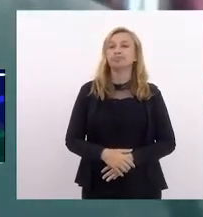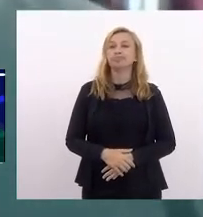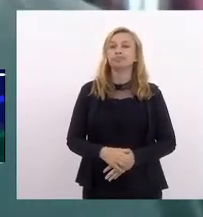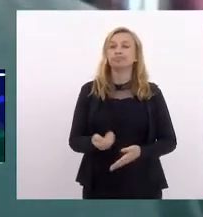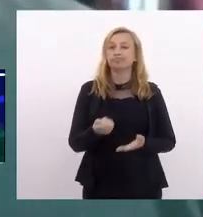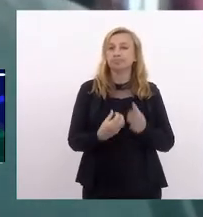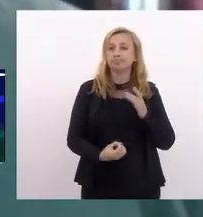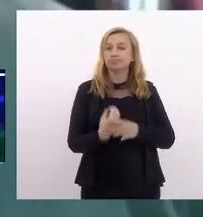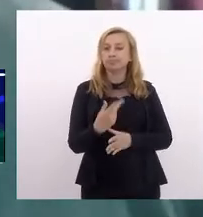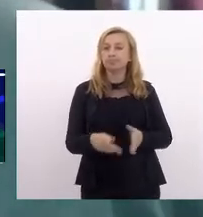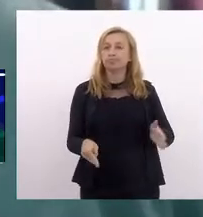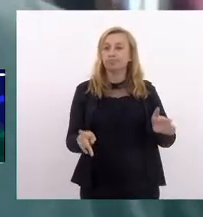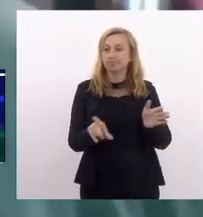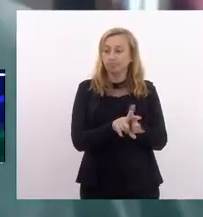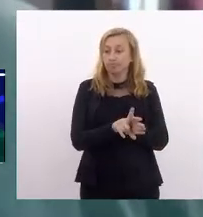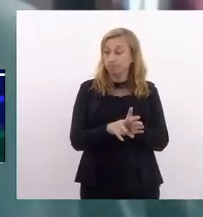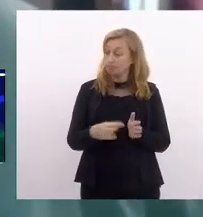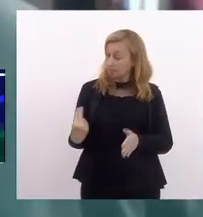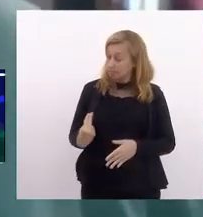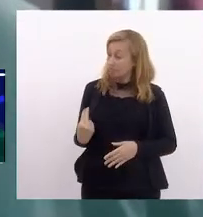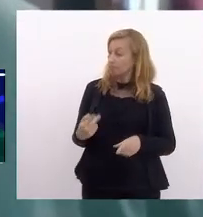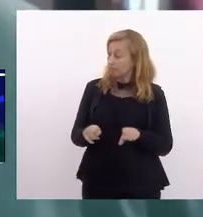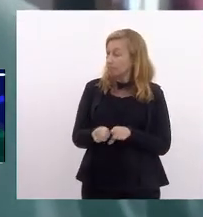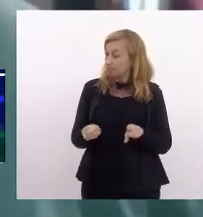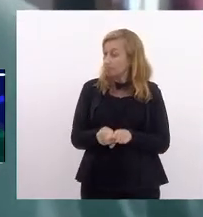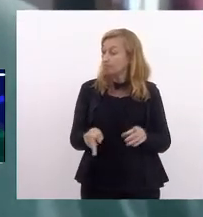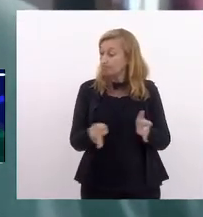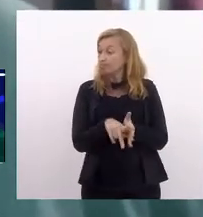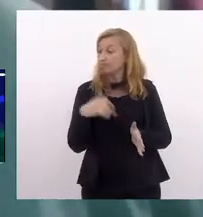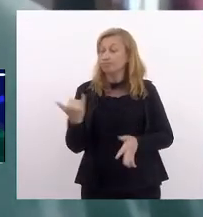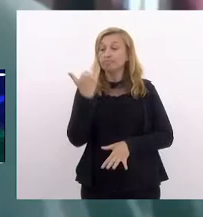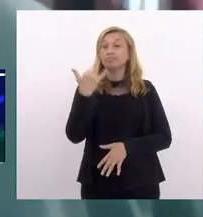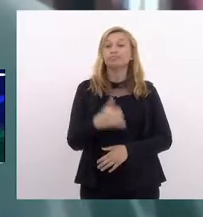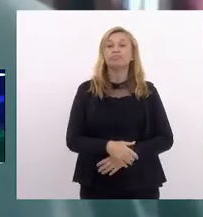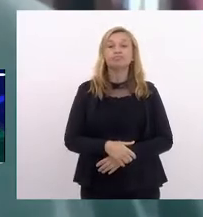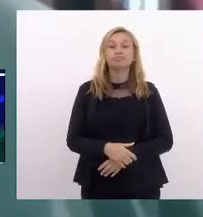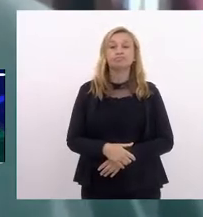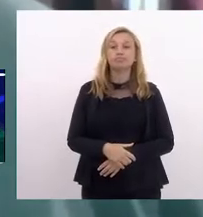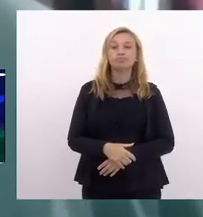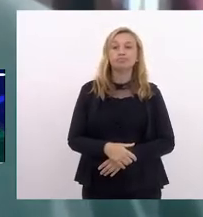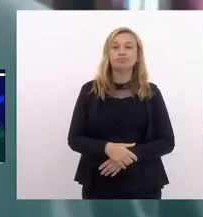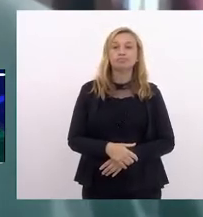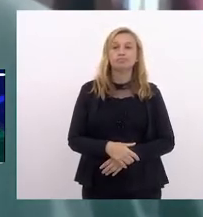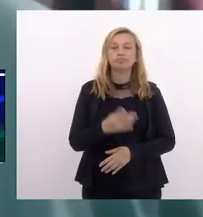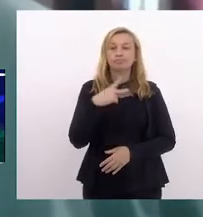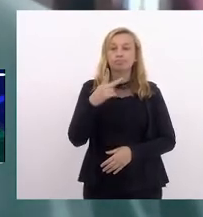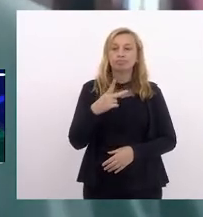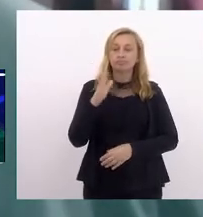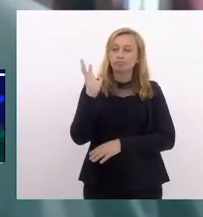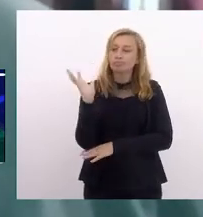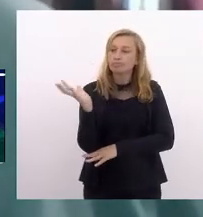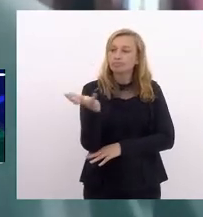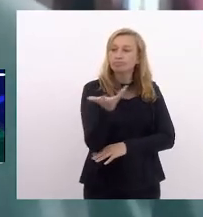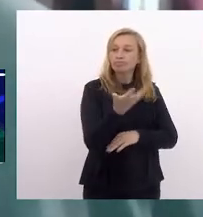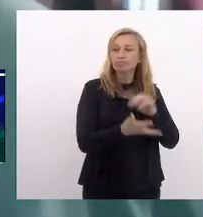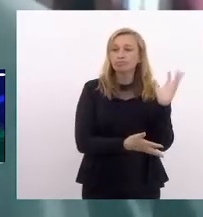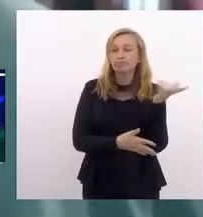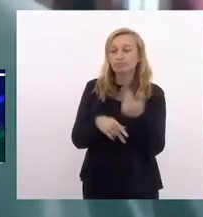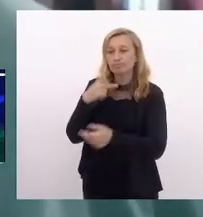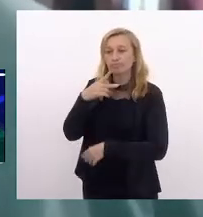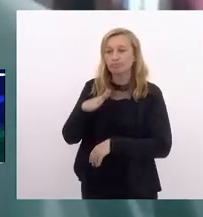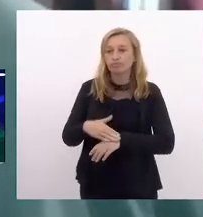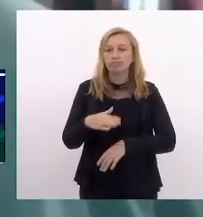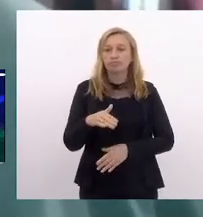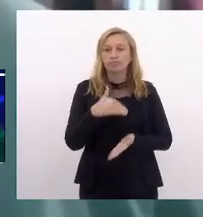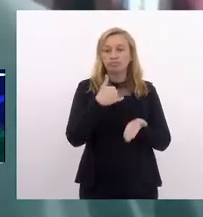aliás depois eu também quero me associar a esse projeto é importante eu vou fixar mais na questão ambiental não